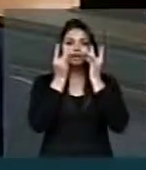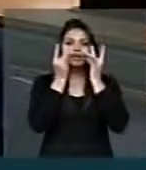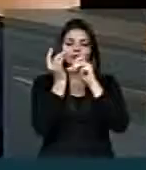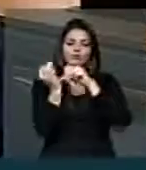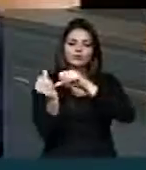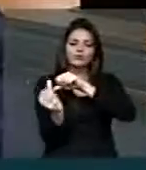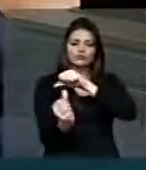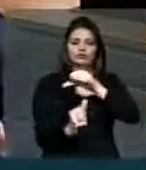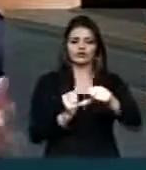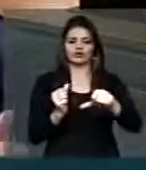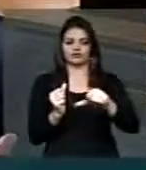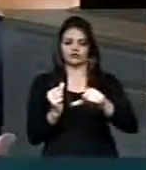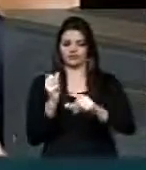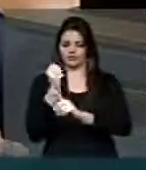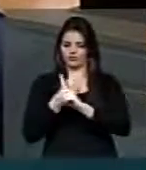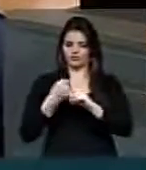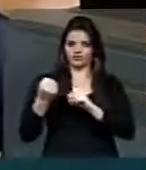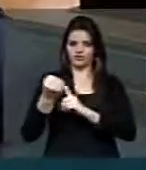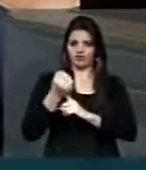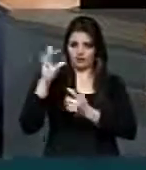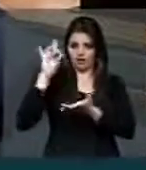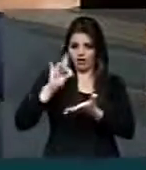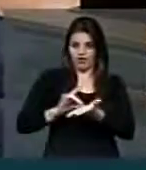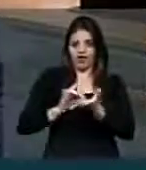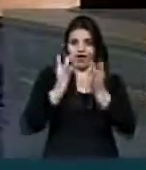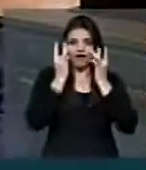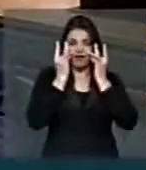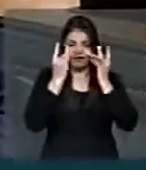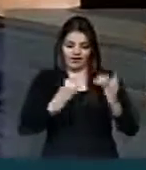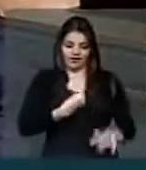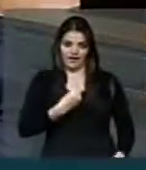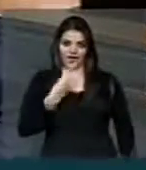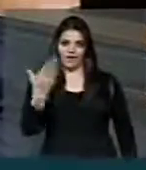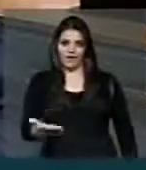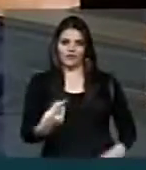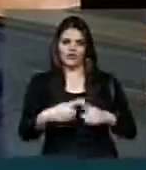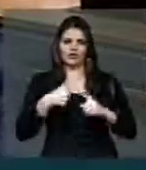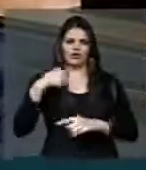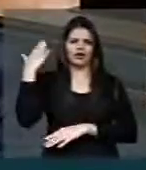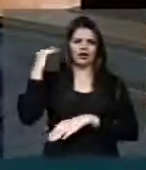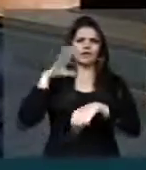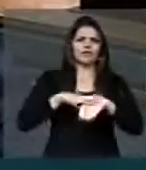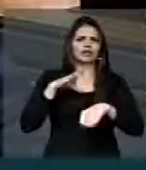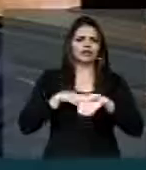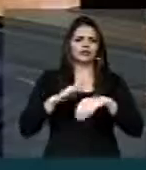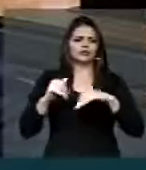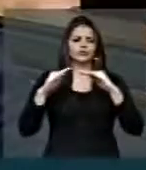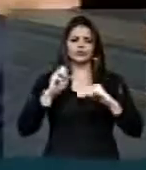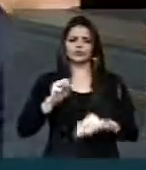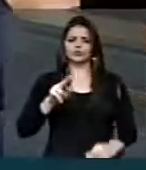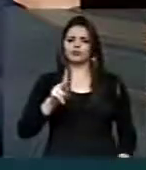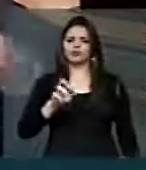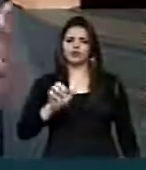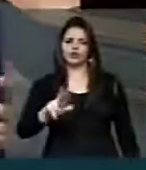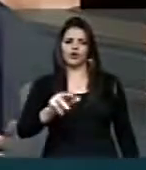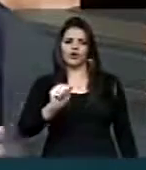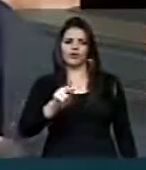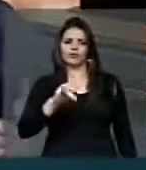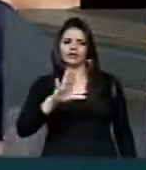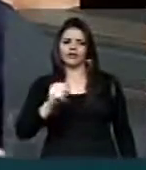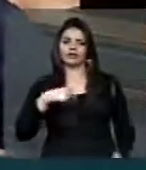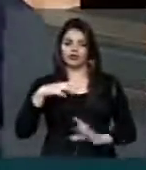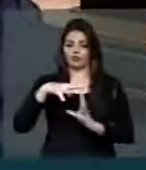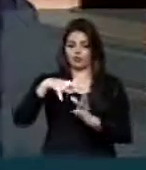transição dessa sociedade real. Eu me lembro quando eu estudei matemática superior aplicada. Você sai do